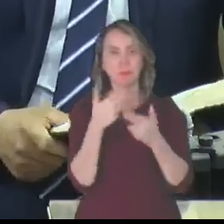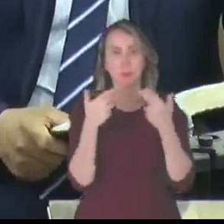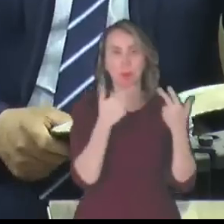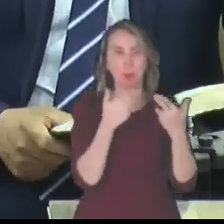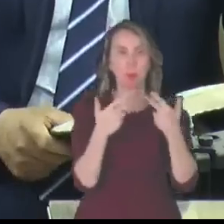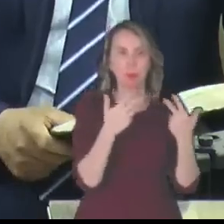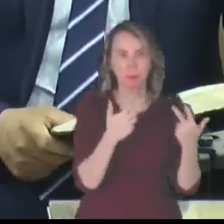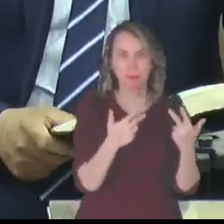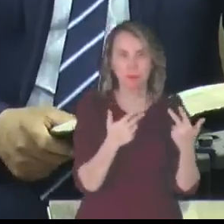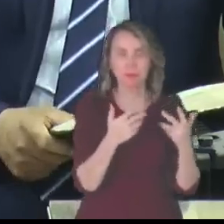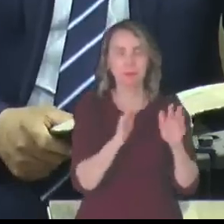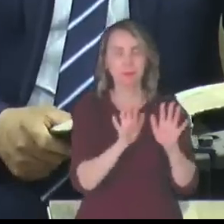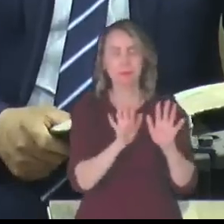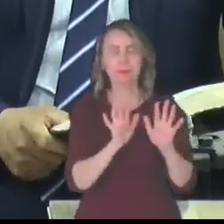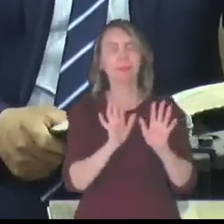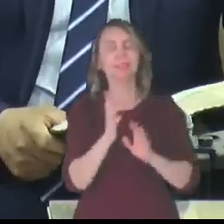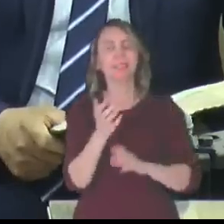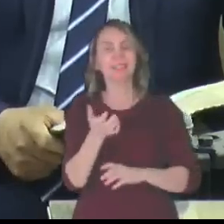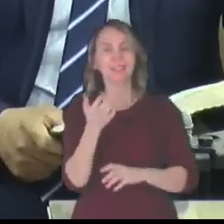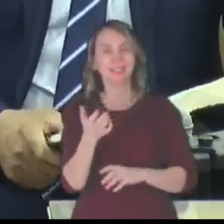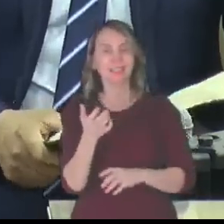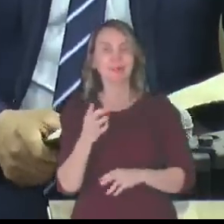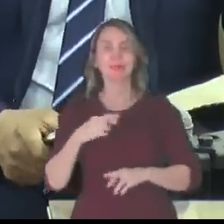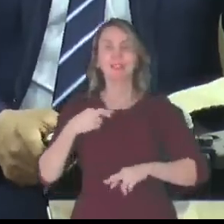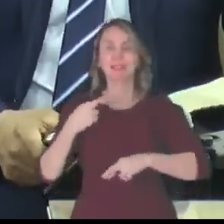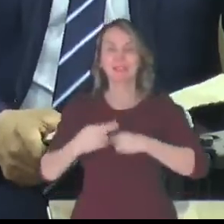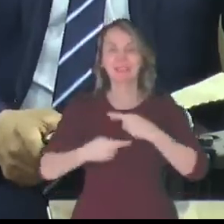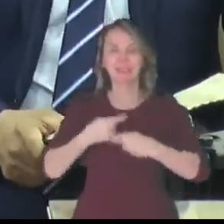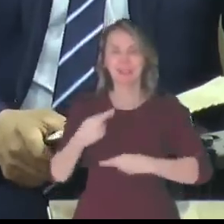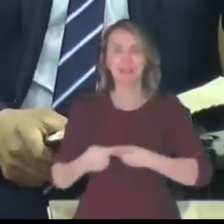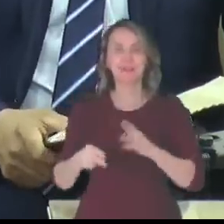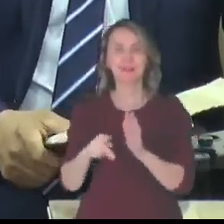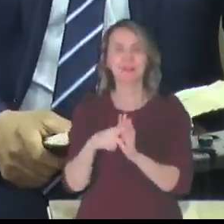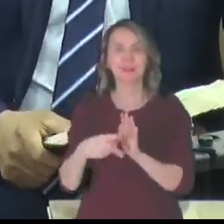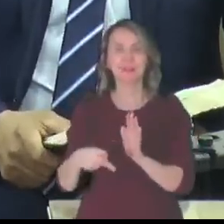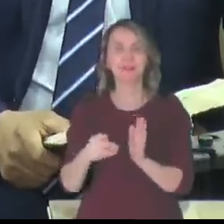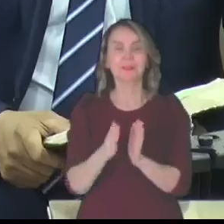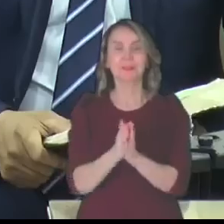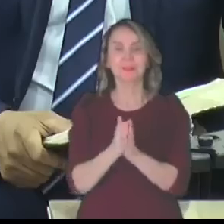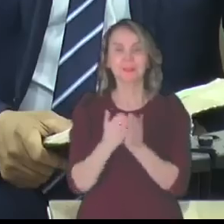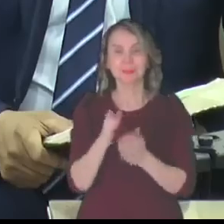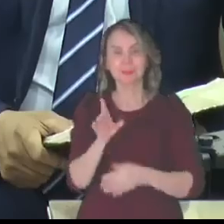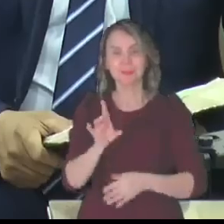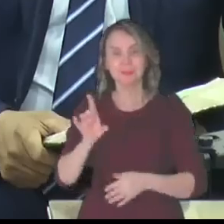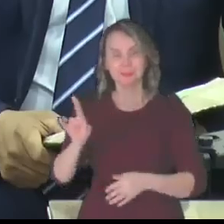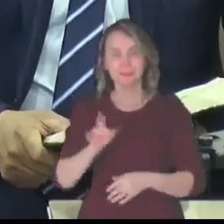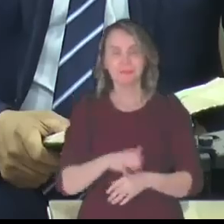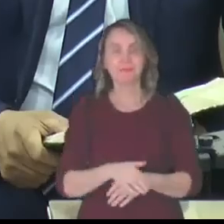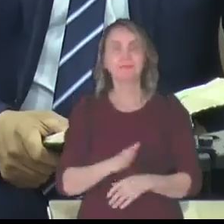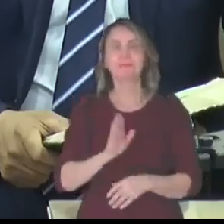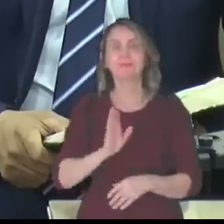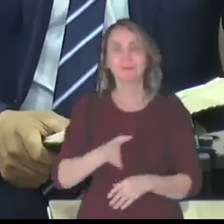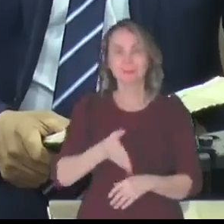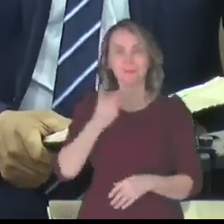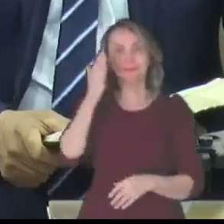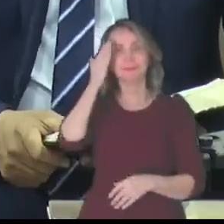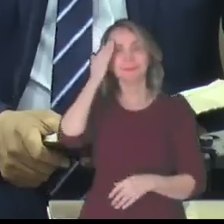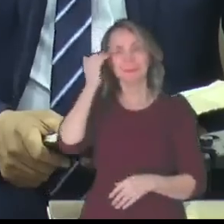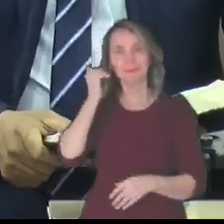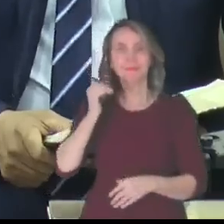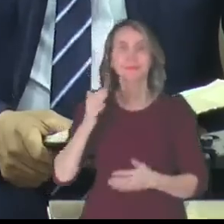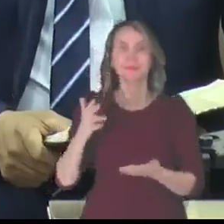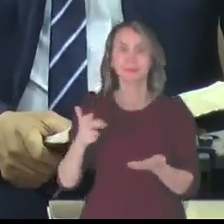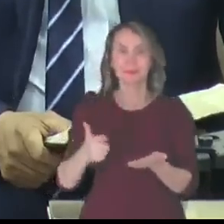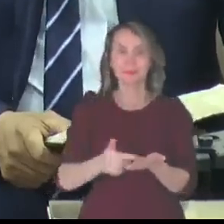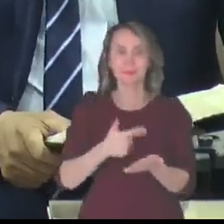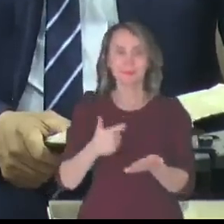Bíblia novidades da palavra amém meus irmãos como nós sabemos Cantares ele é um